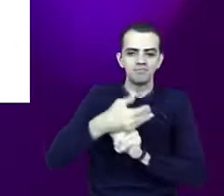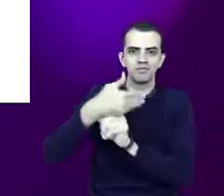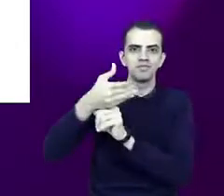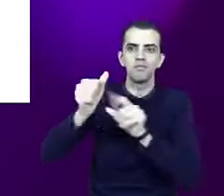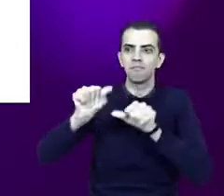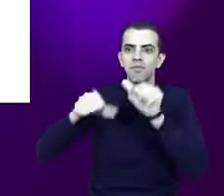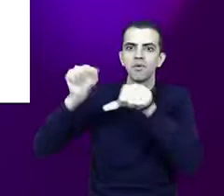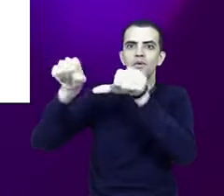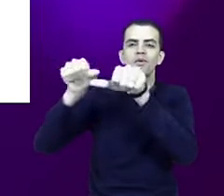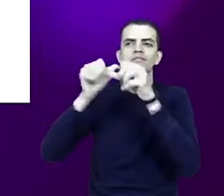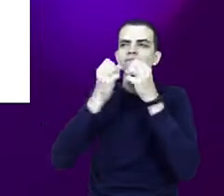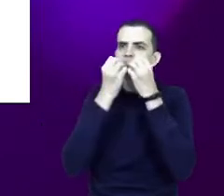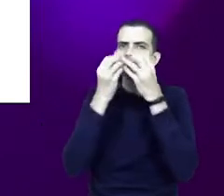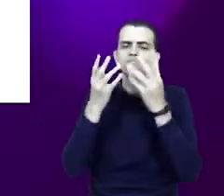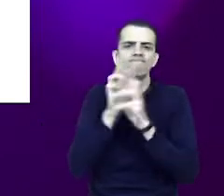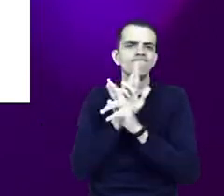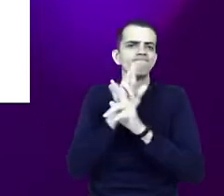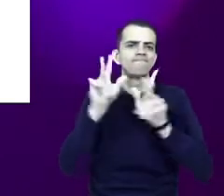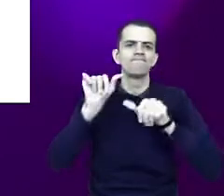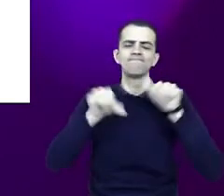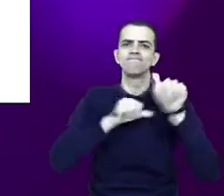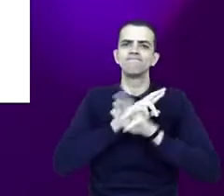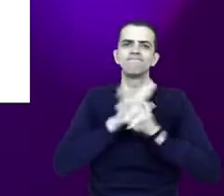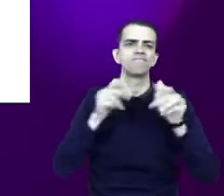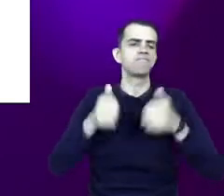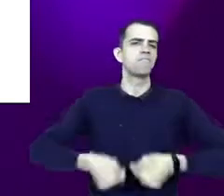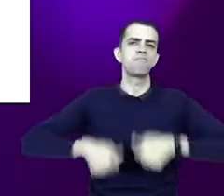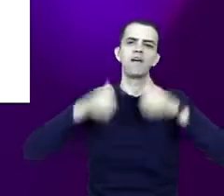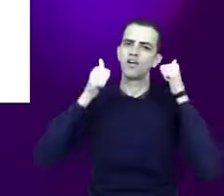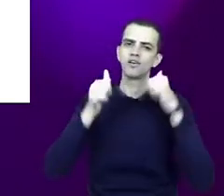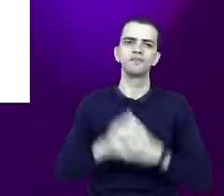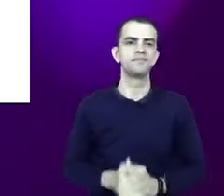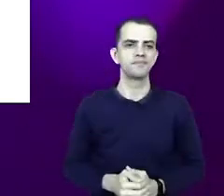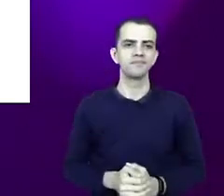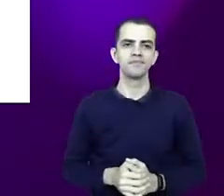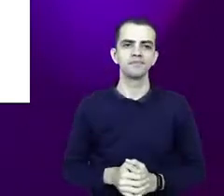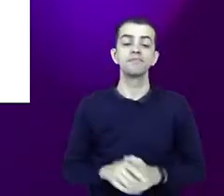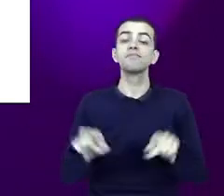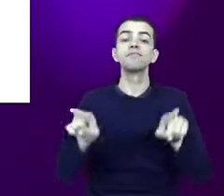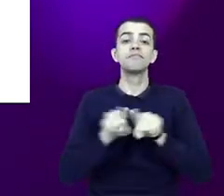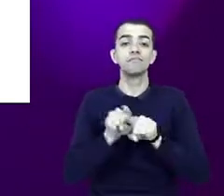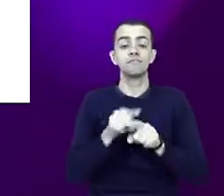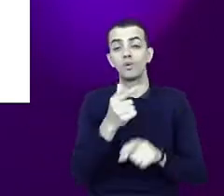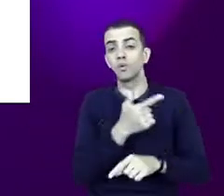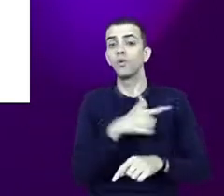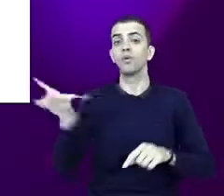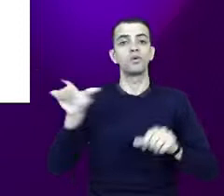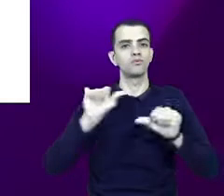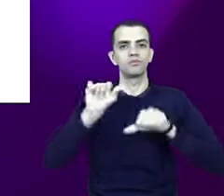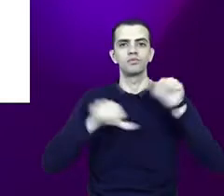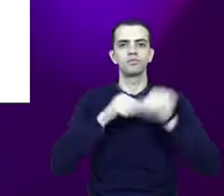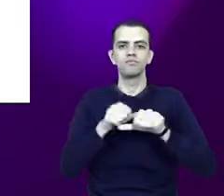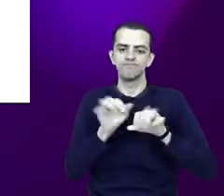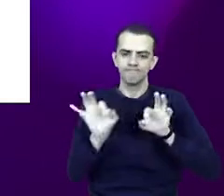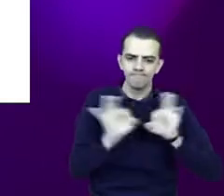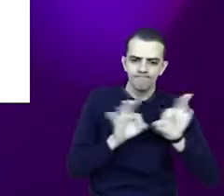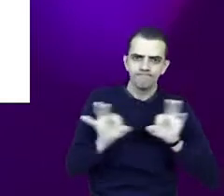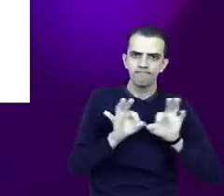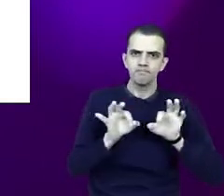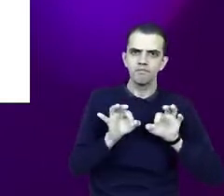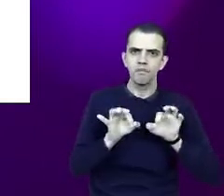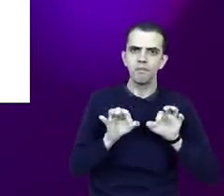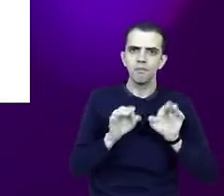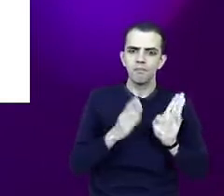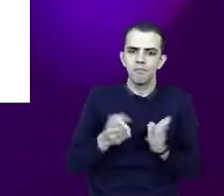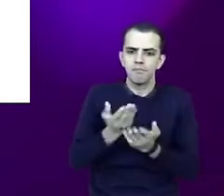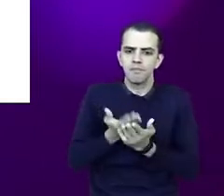a maior modificação que teve na minha cirurgia, né? Outra coisa que mudou muito na minha cirurgia, o planejamento. Então, no começo,